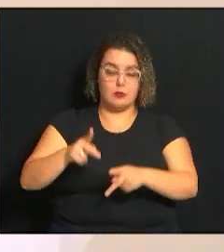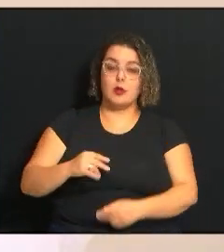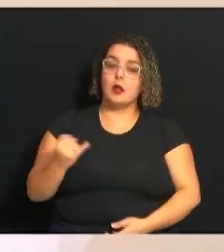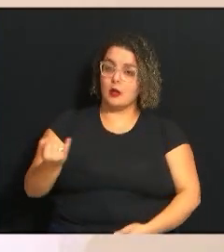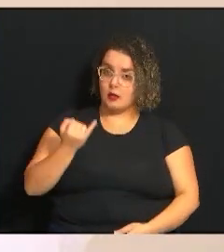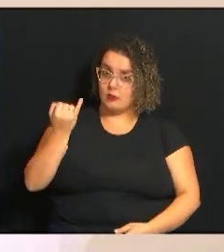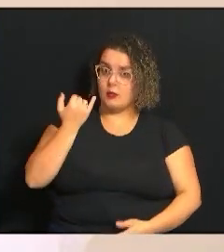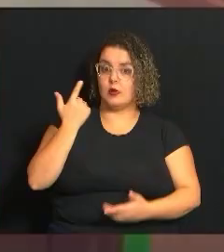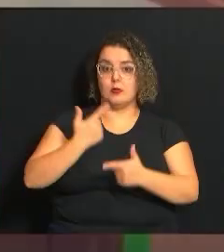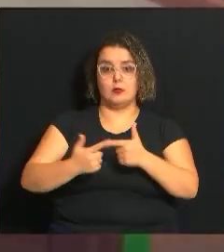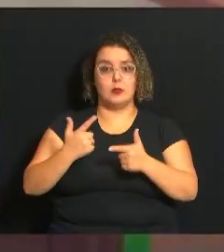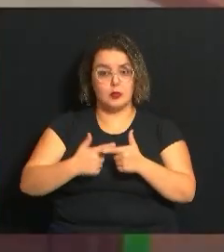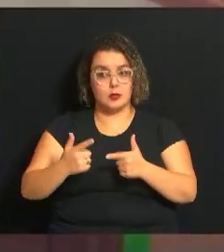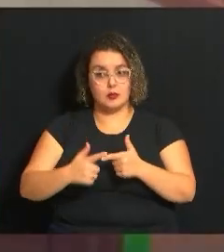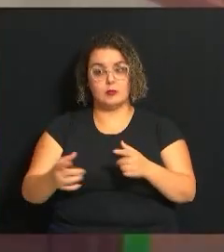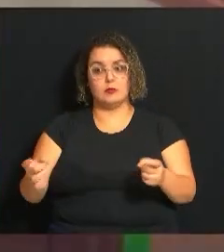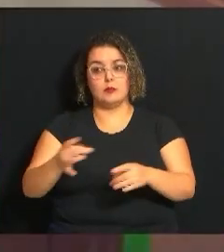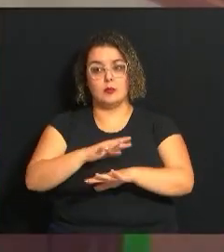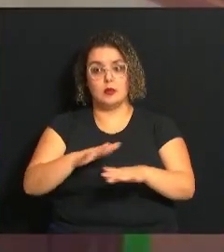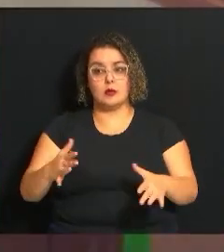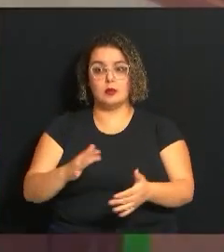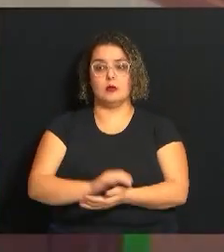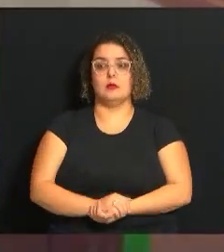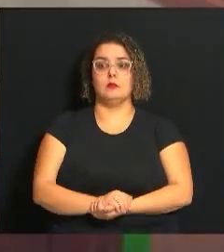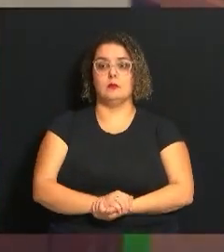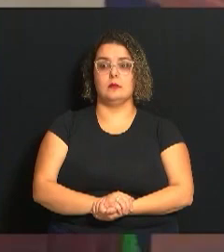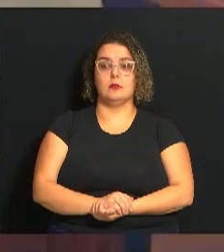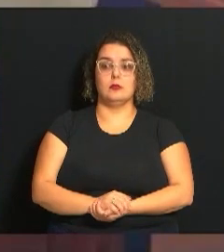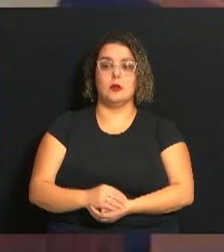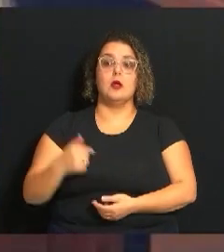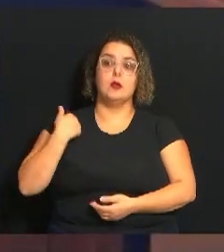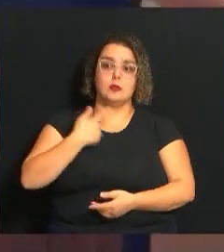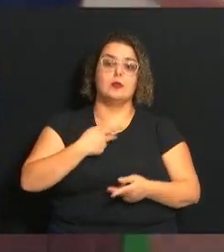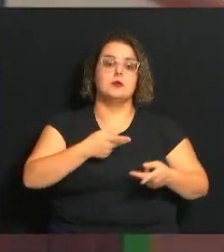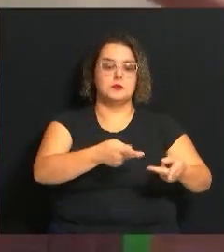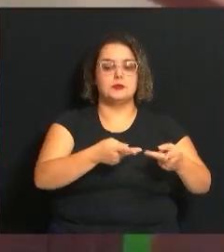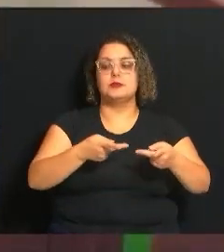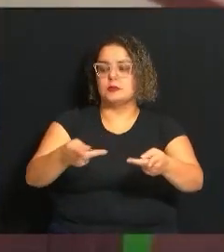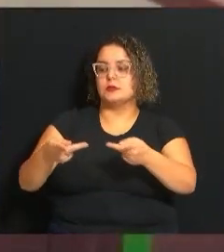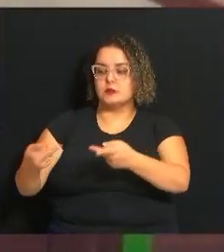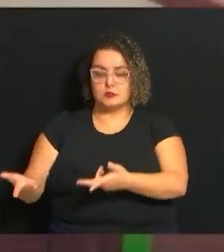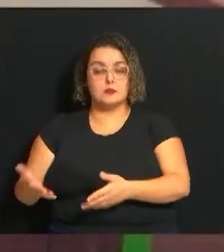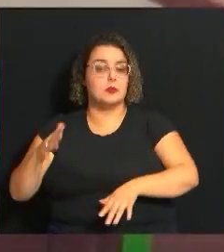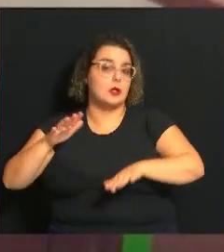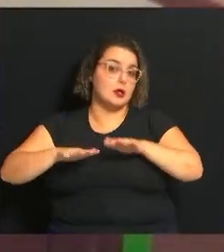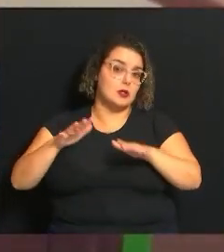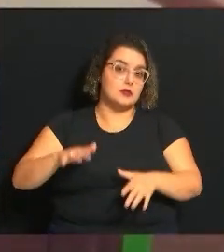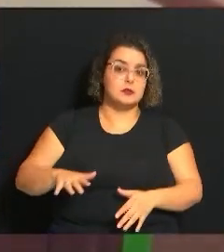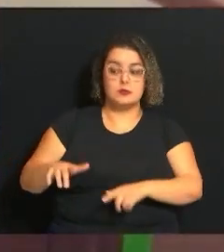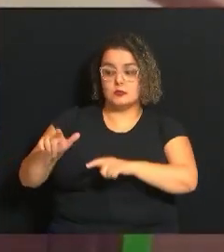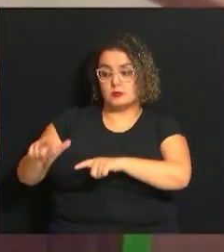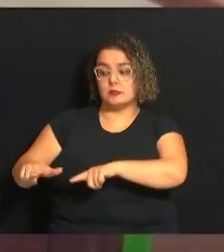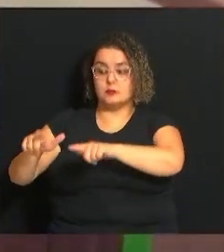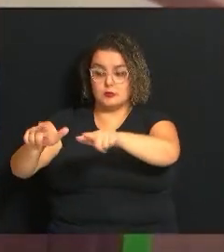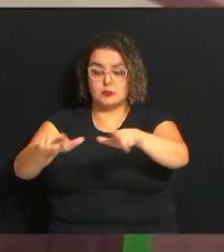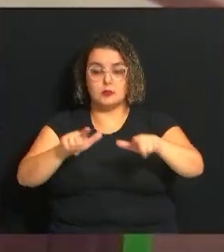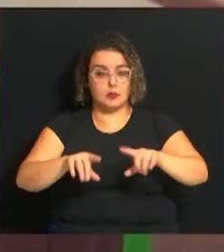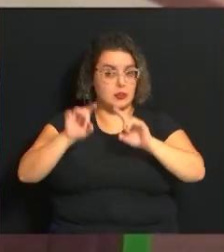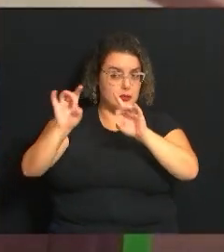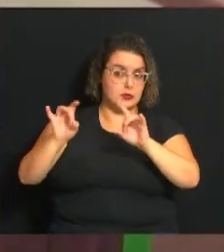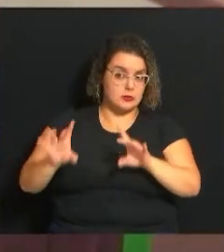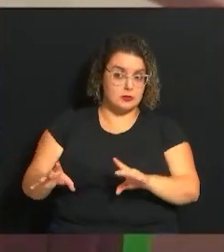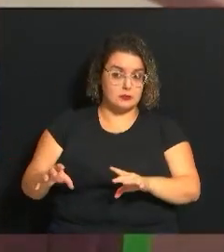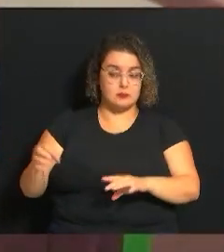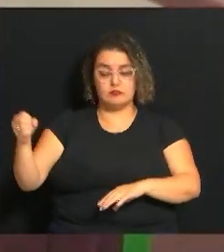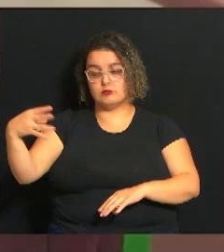problemas sejam resolvidos. Passa, circula pela cidade também, então muitas vezes um lugar que é muito mal